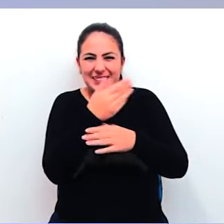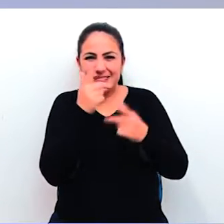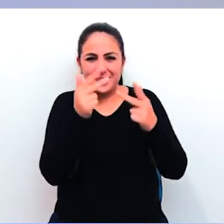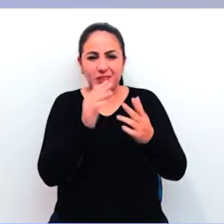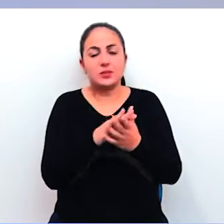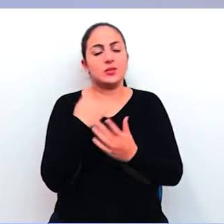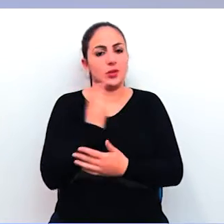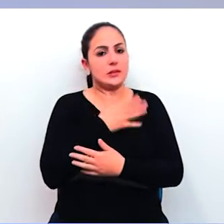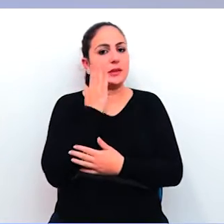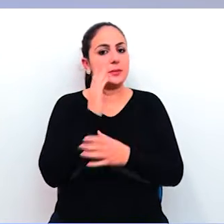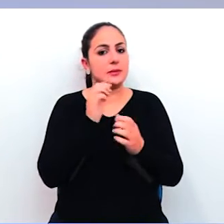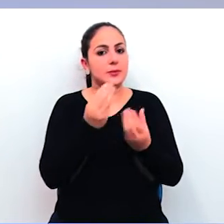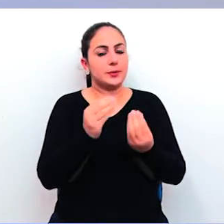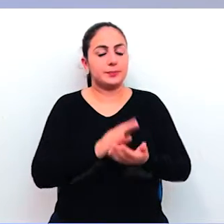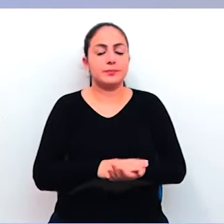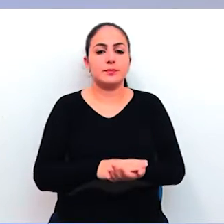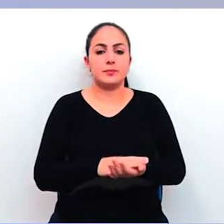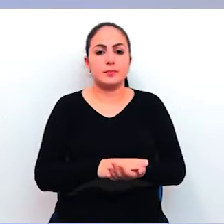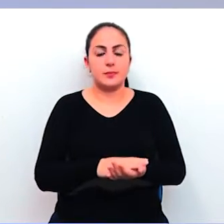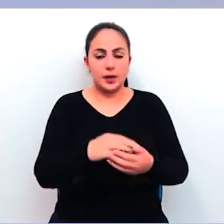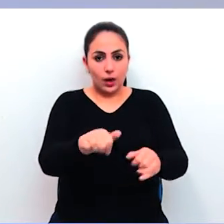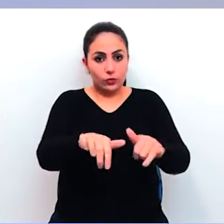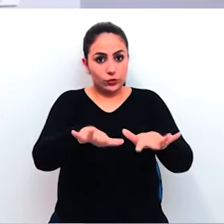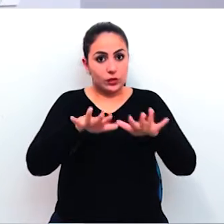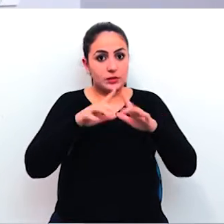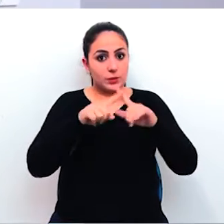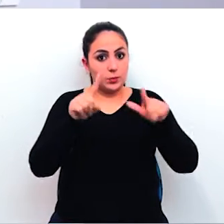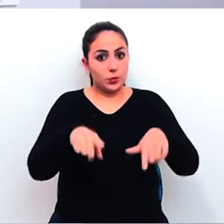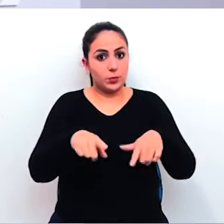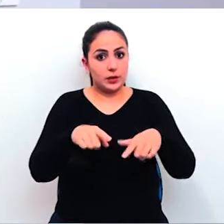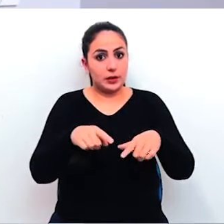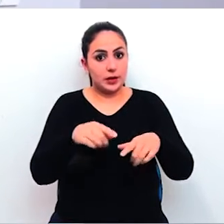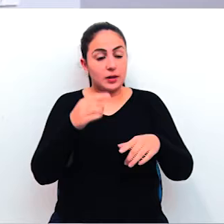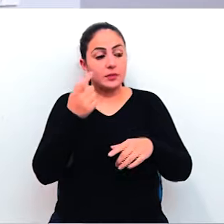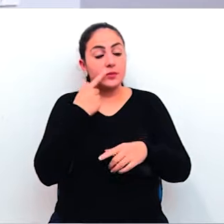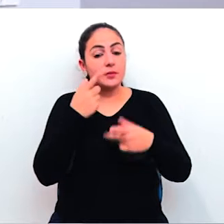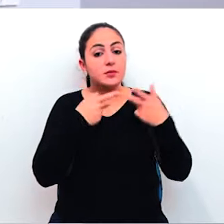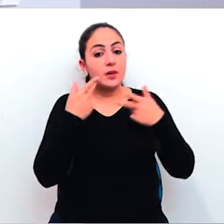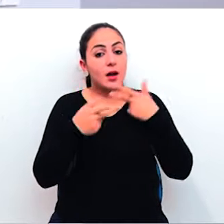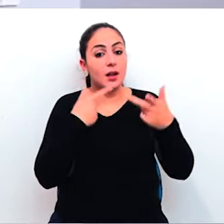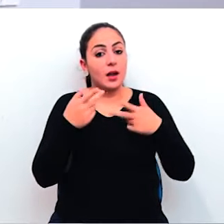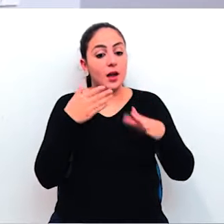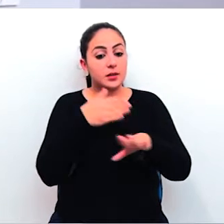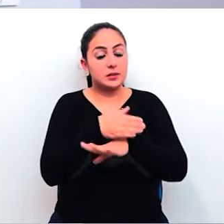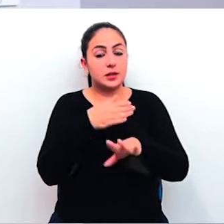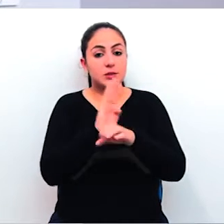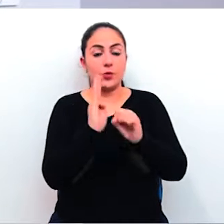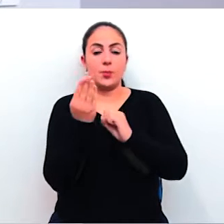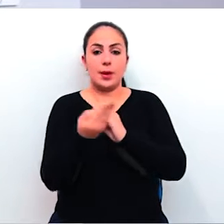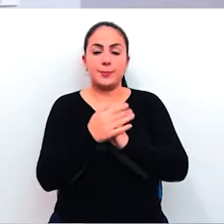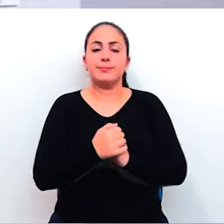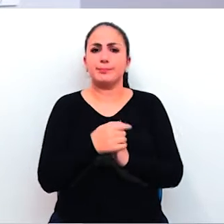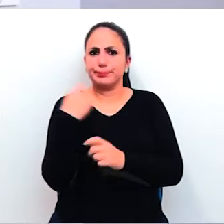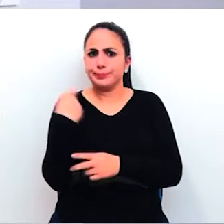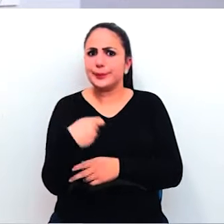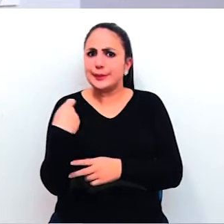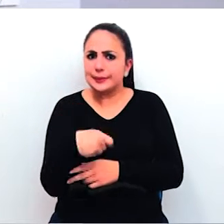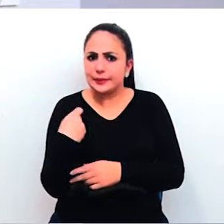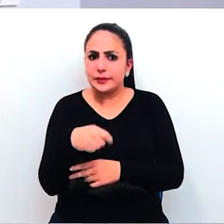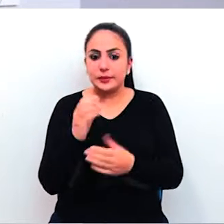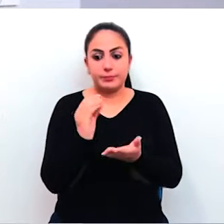audiência pública debate acesso aos bairros e para isso há inegavelmente a necessidade de investimentos